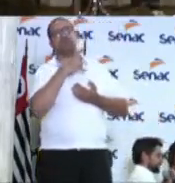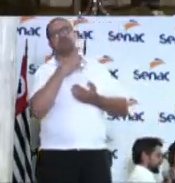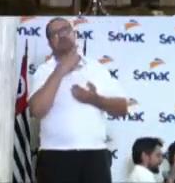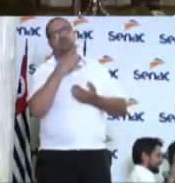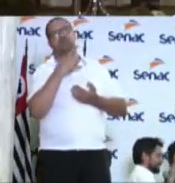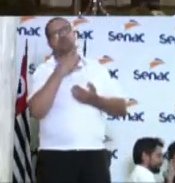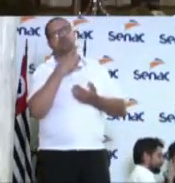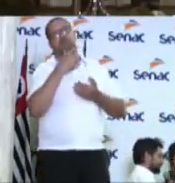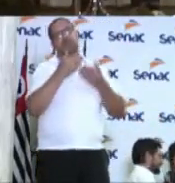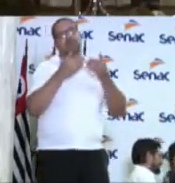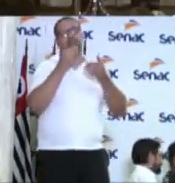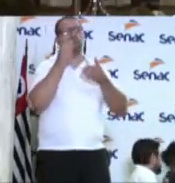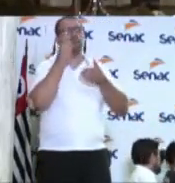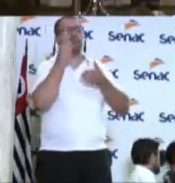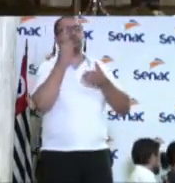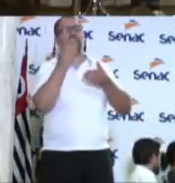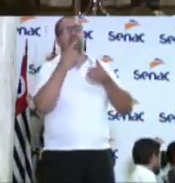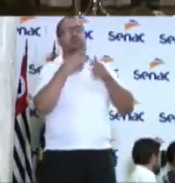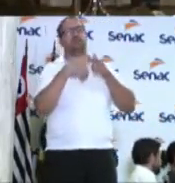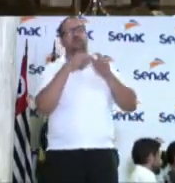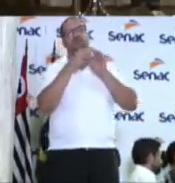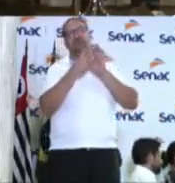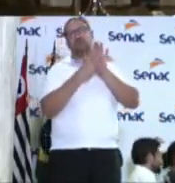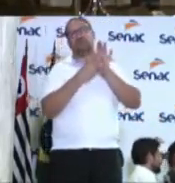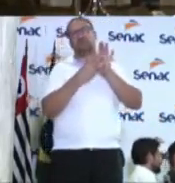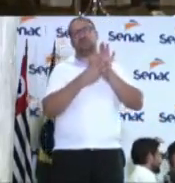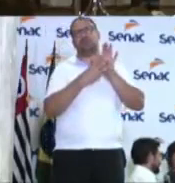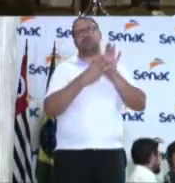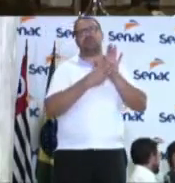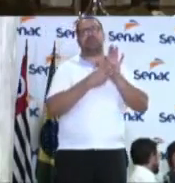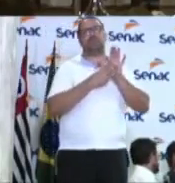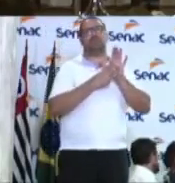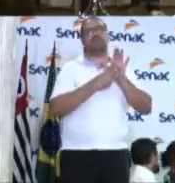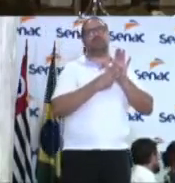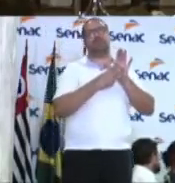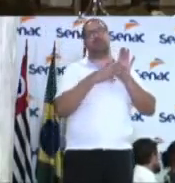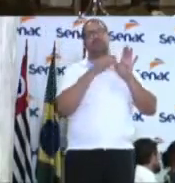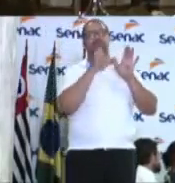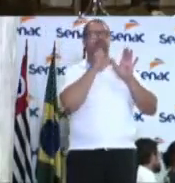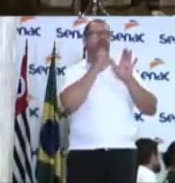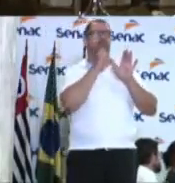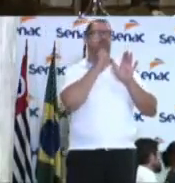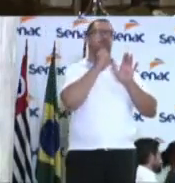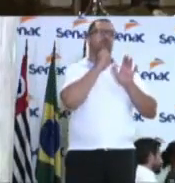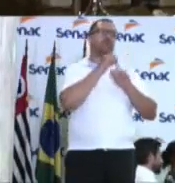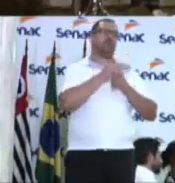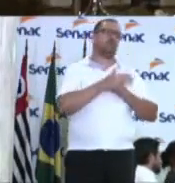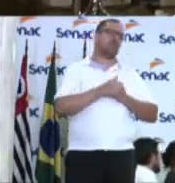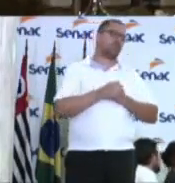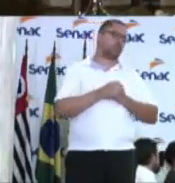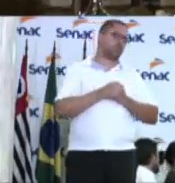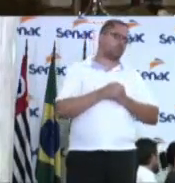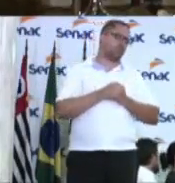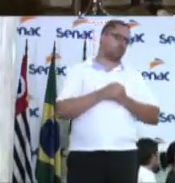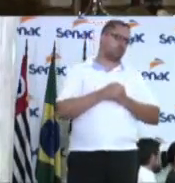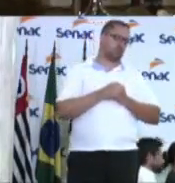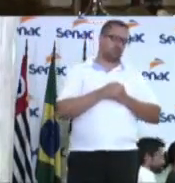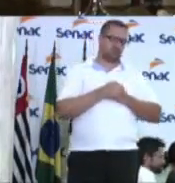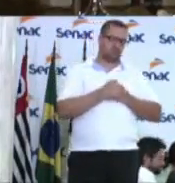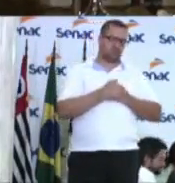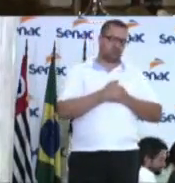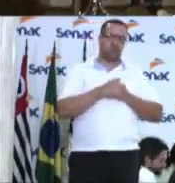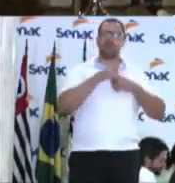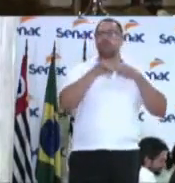azul que tem. Todo color code. O Volkswagen também ali, a quantidade. Ainda é um... Eu acho... Briga, né? É